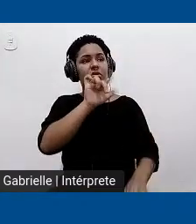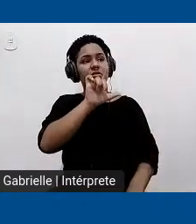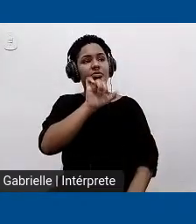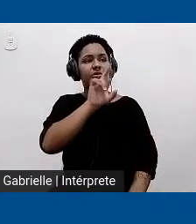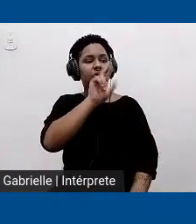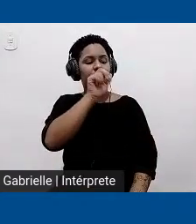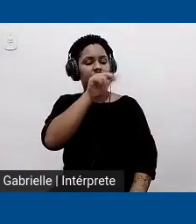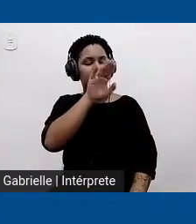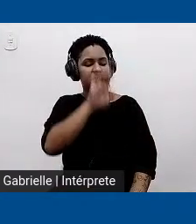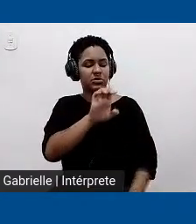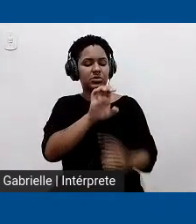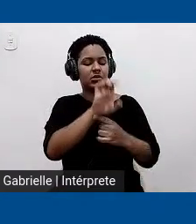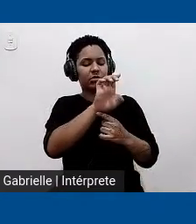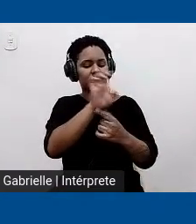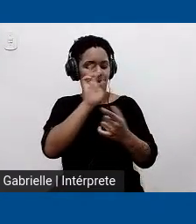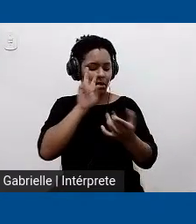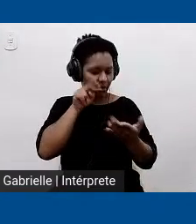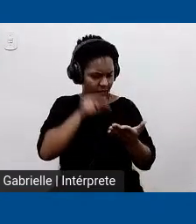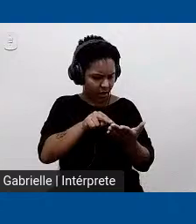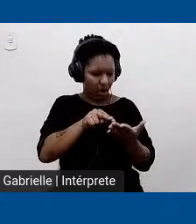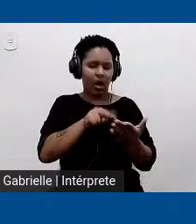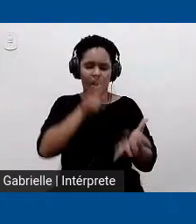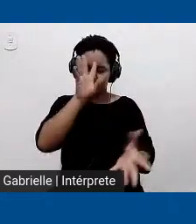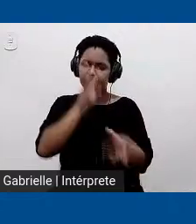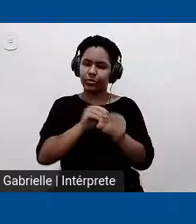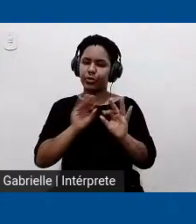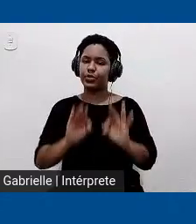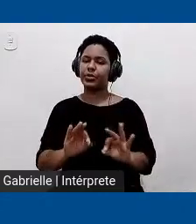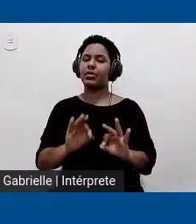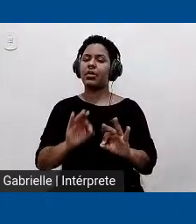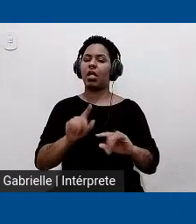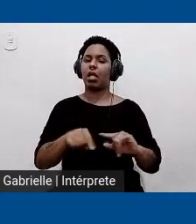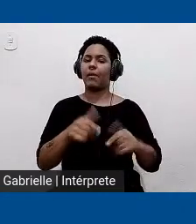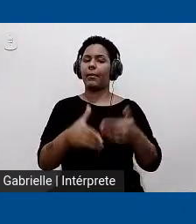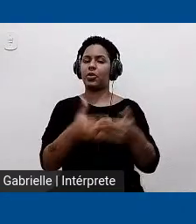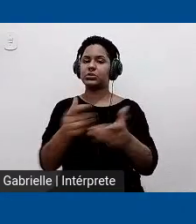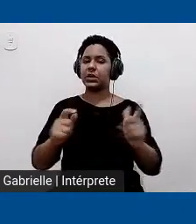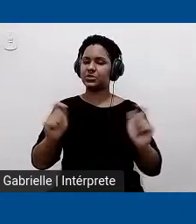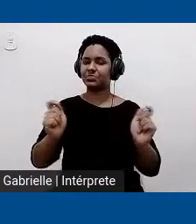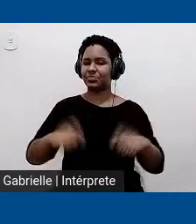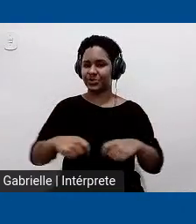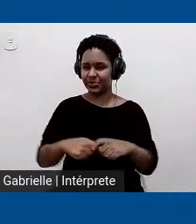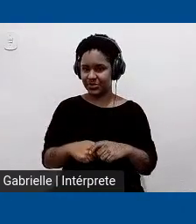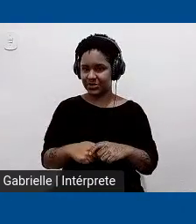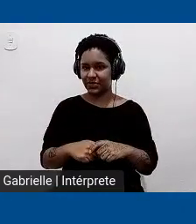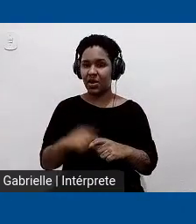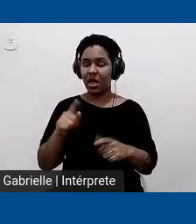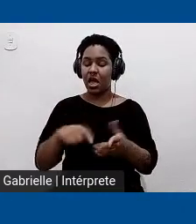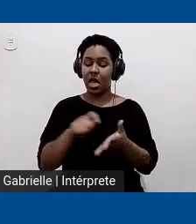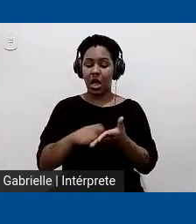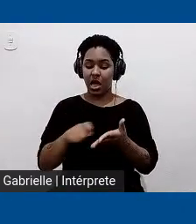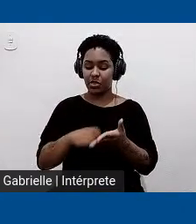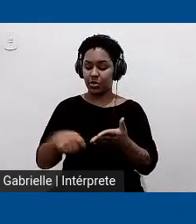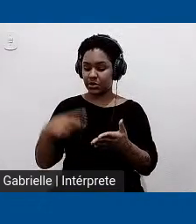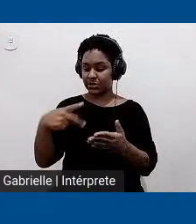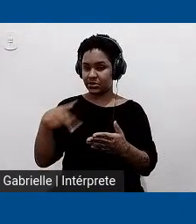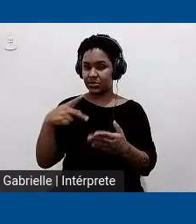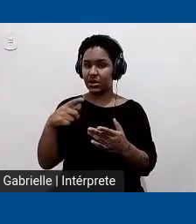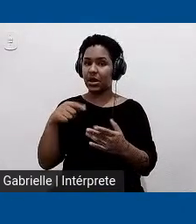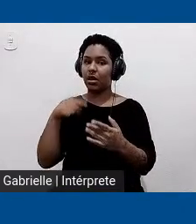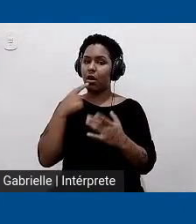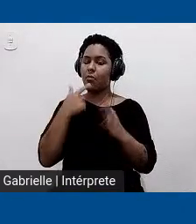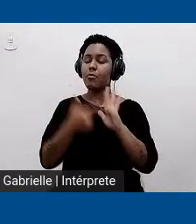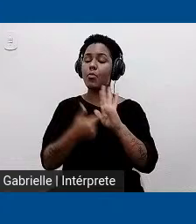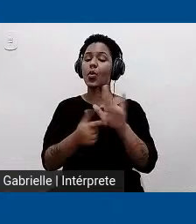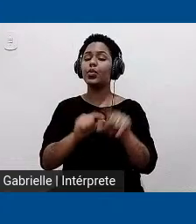um processo viável, que aquilo realmente era... As anotações dele mostraram que ele era capaz,